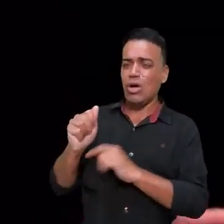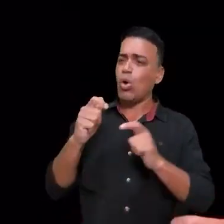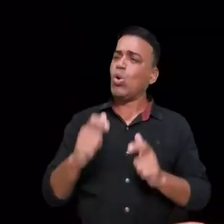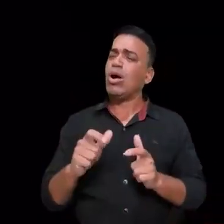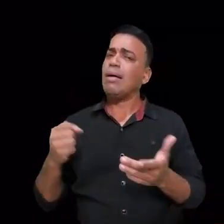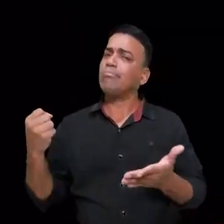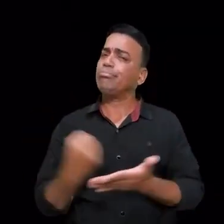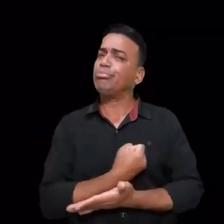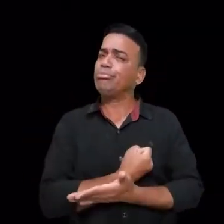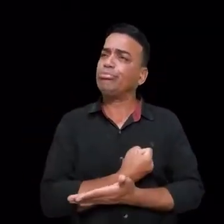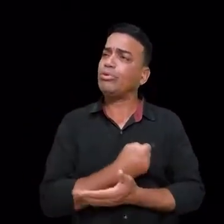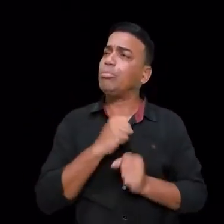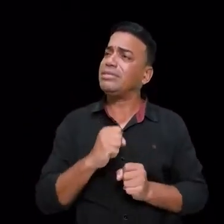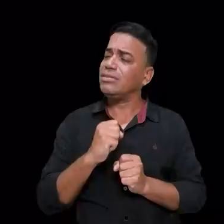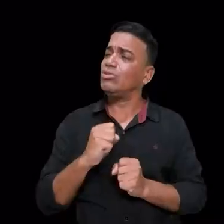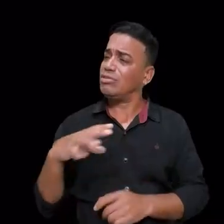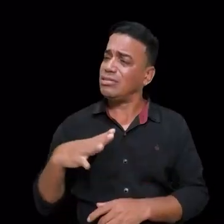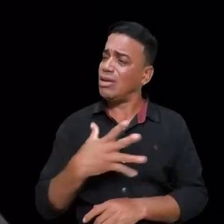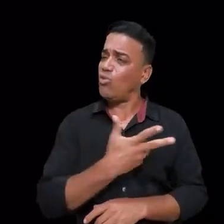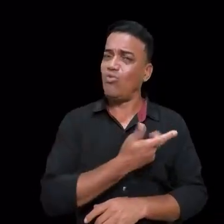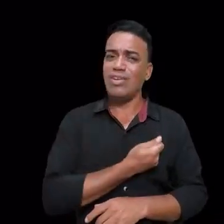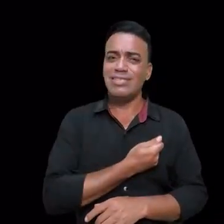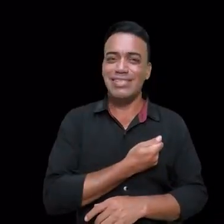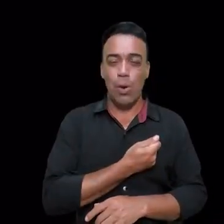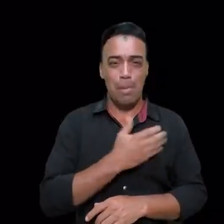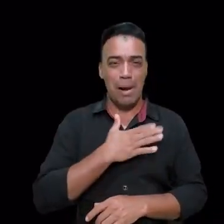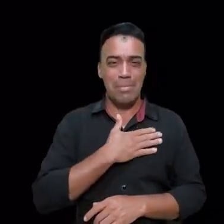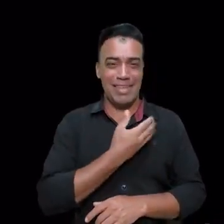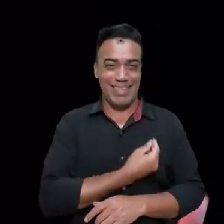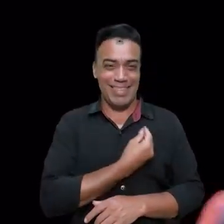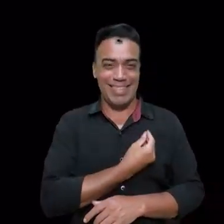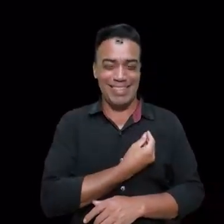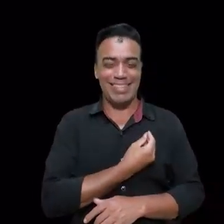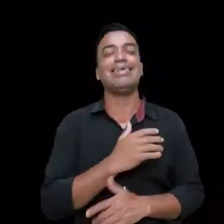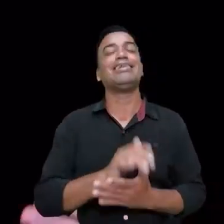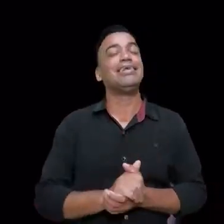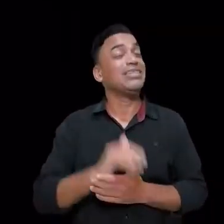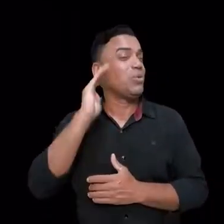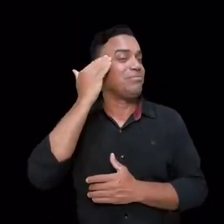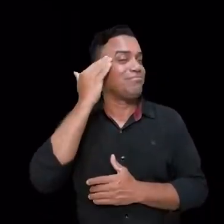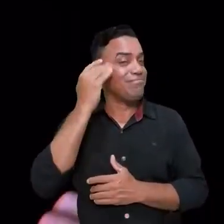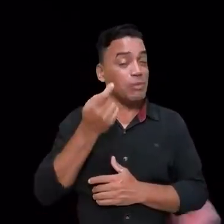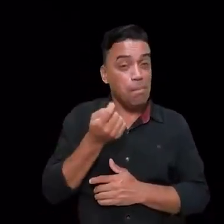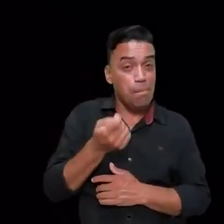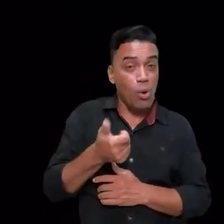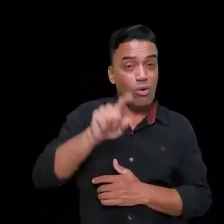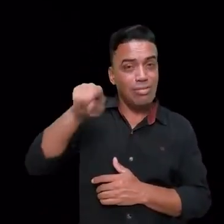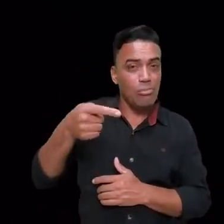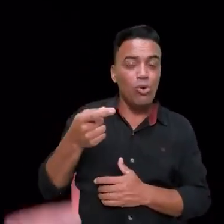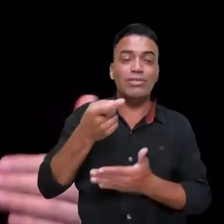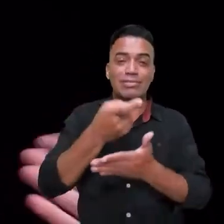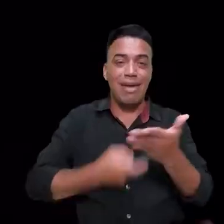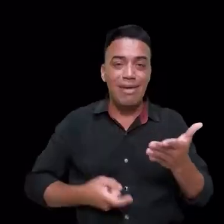puxa, eu posso ter salvação aqui, né? Esse é um lugar que... E aí, entendendo um pouco, e depois da